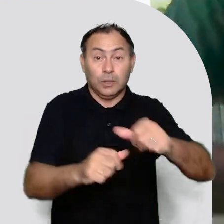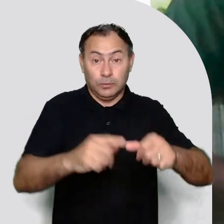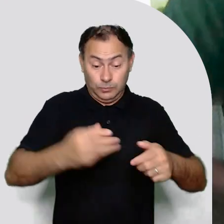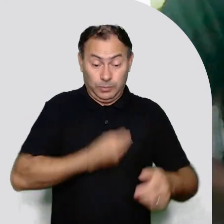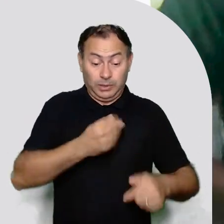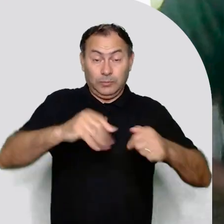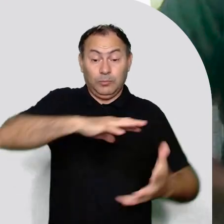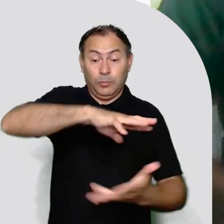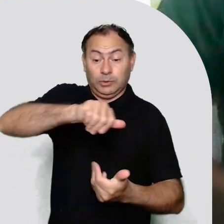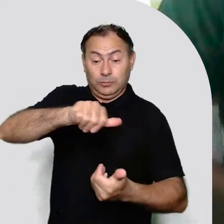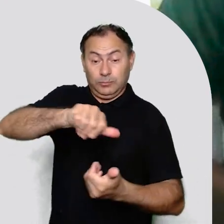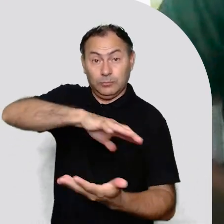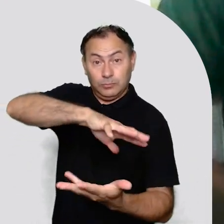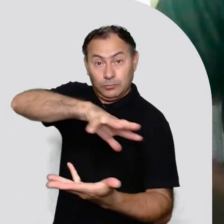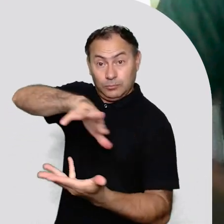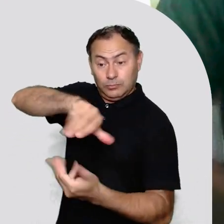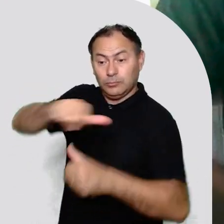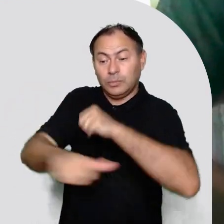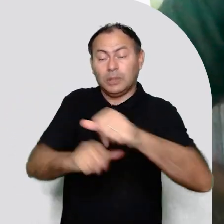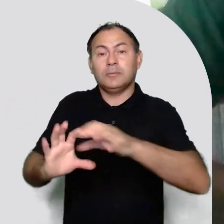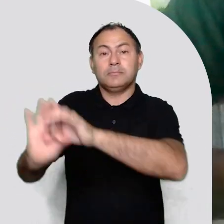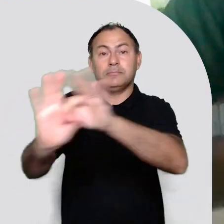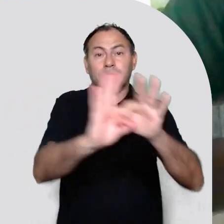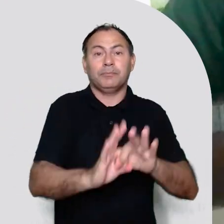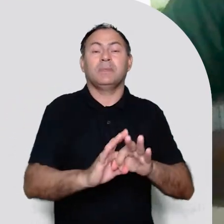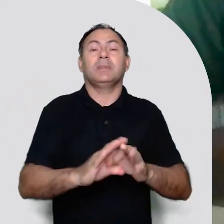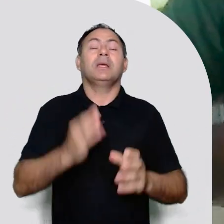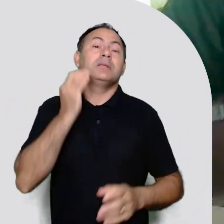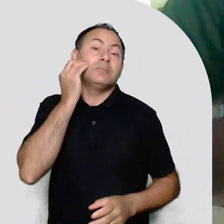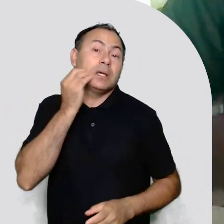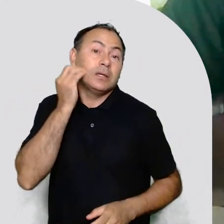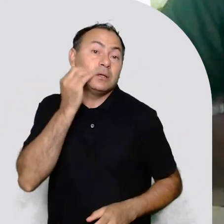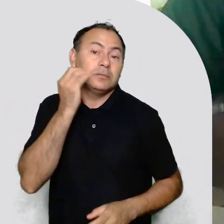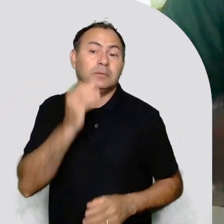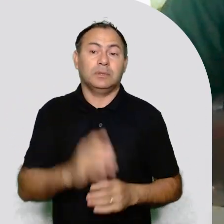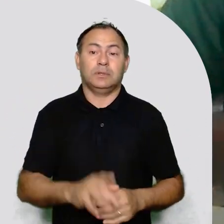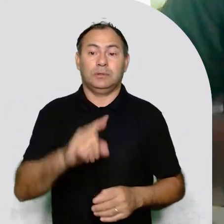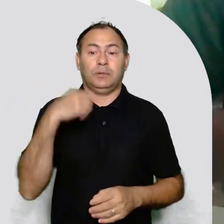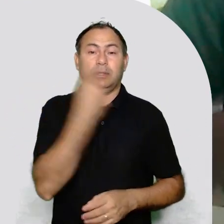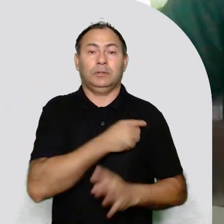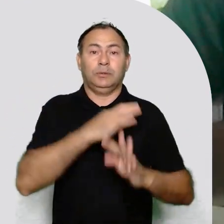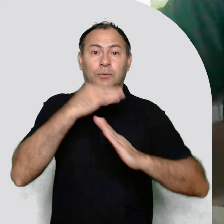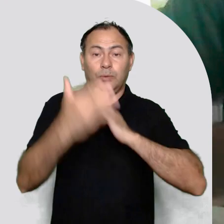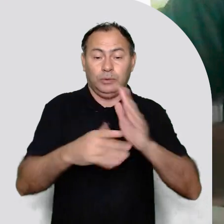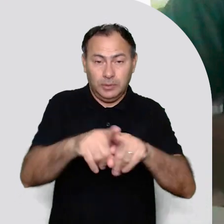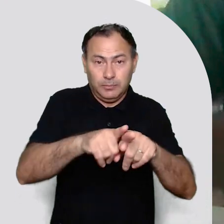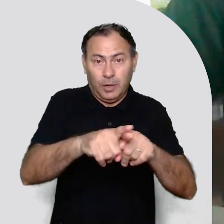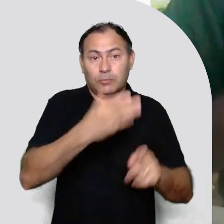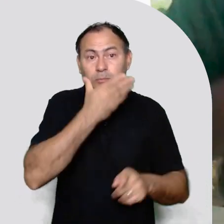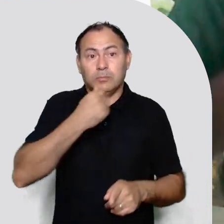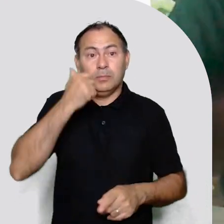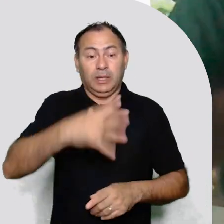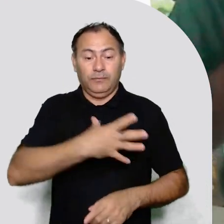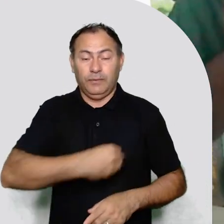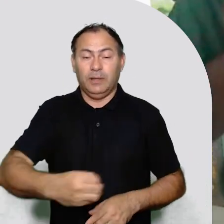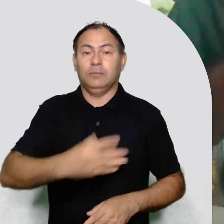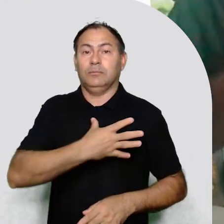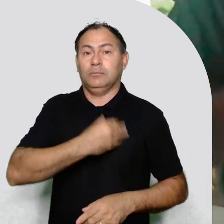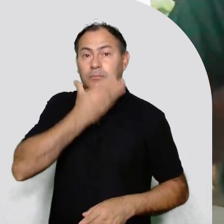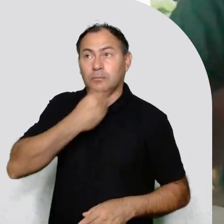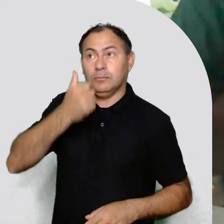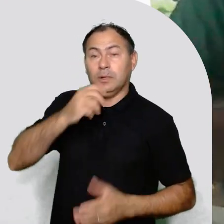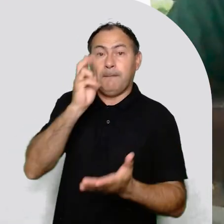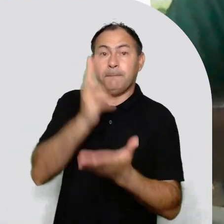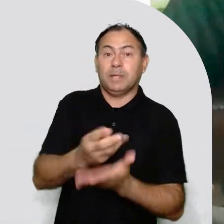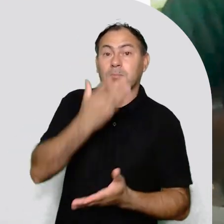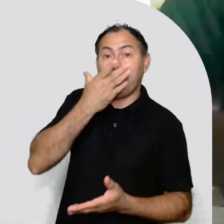transformá-los a partir da fraternidade, dessa experiência de que somos todos irmãos e irmãs, filhos e filhas